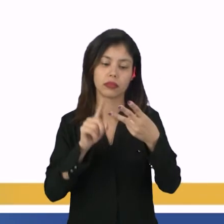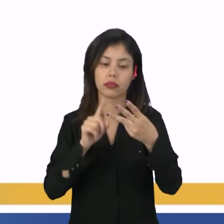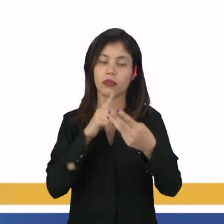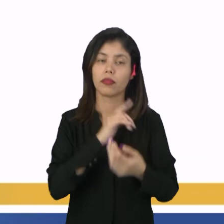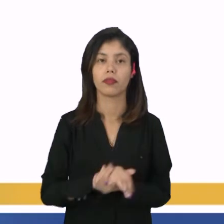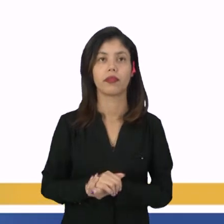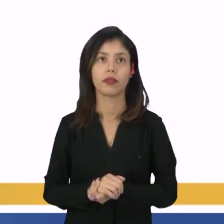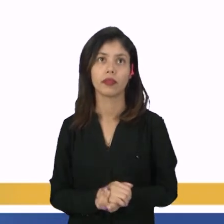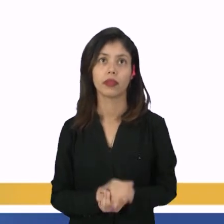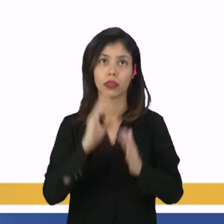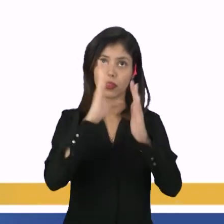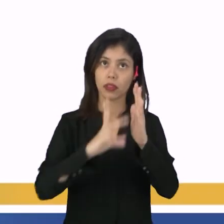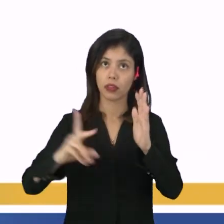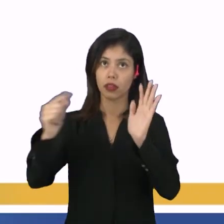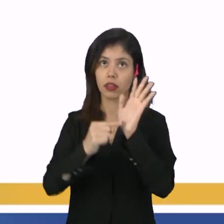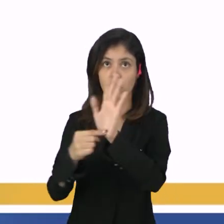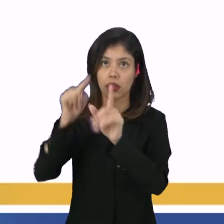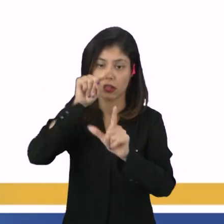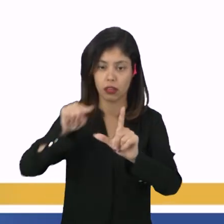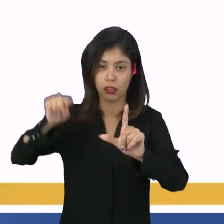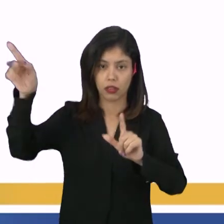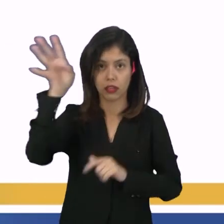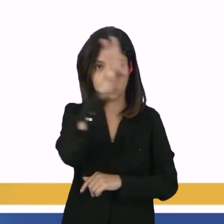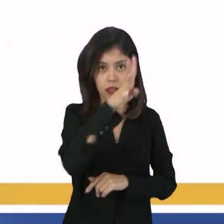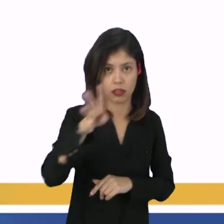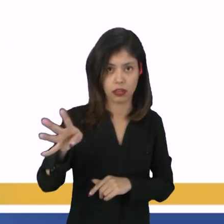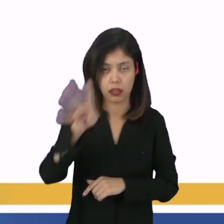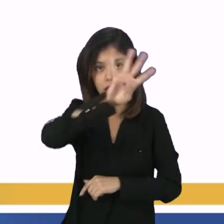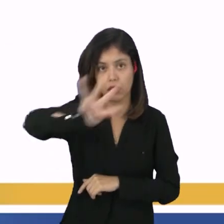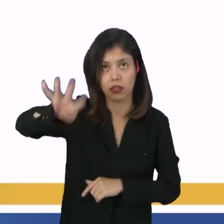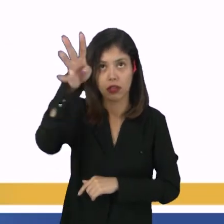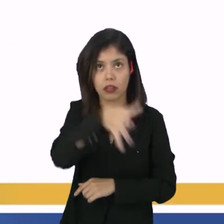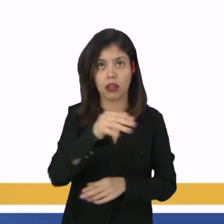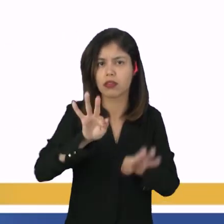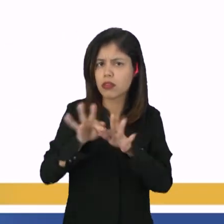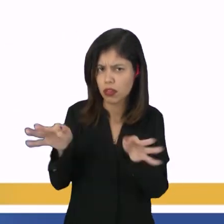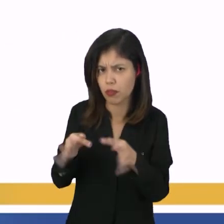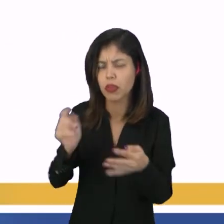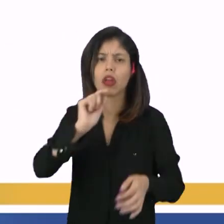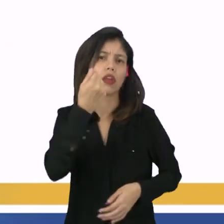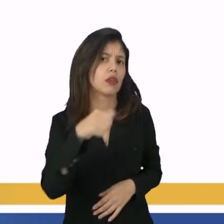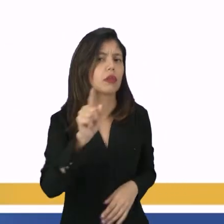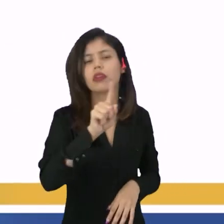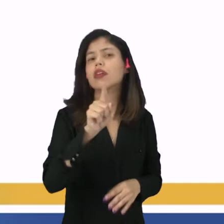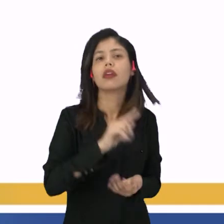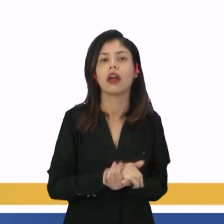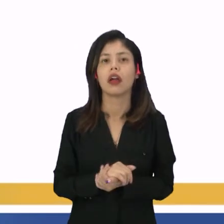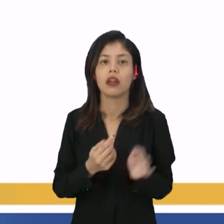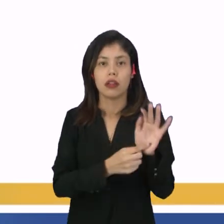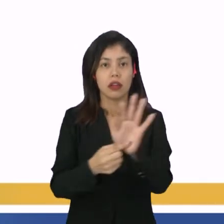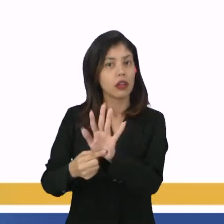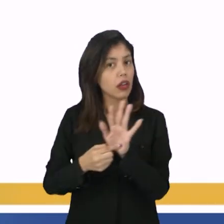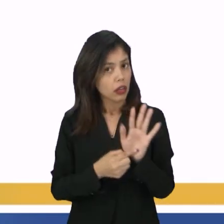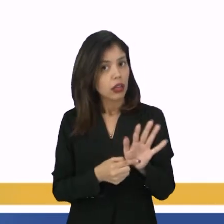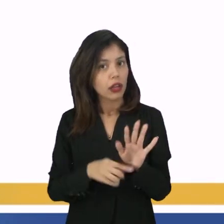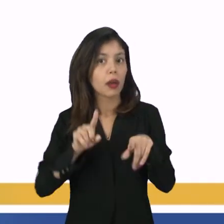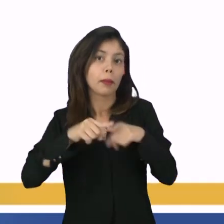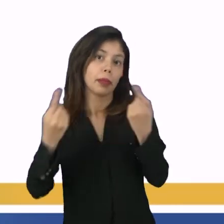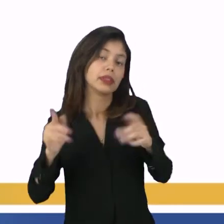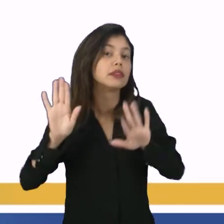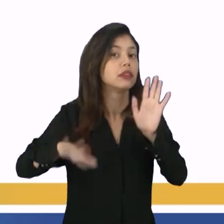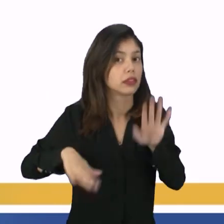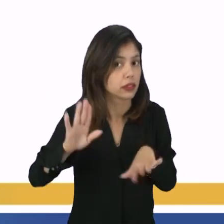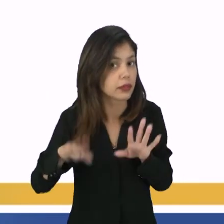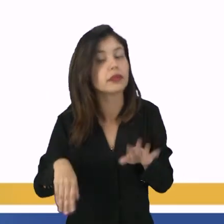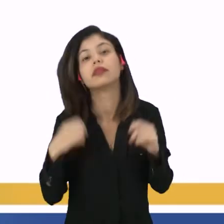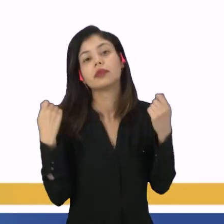ponto, reproduza tabelas e gráficos de forma simples. Não há problema em usar tabelas numa apresentação, mas quase